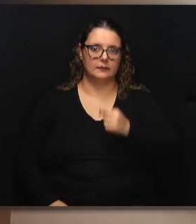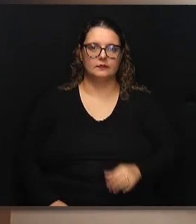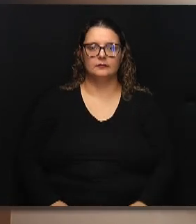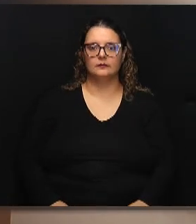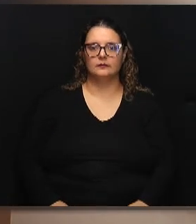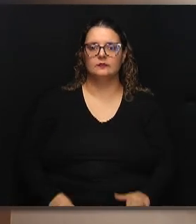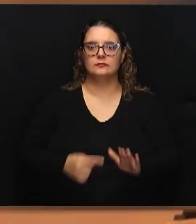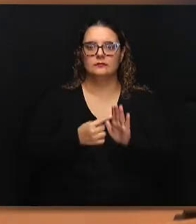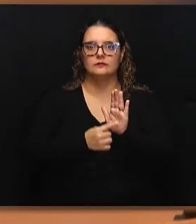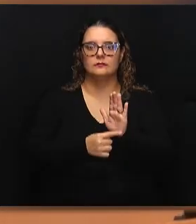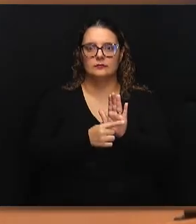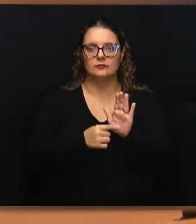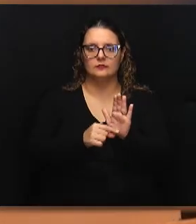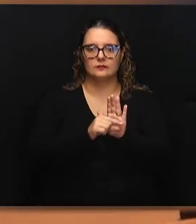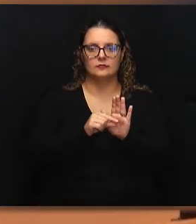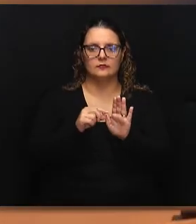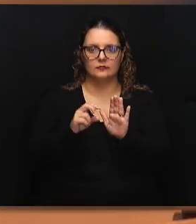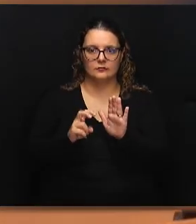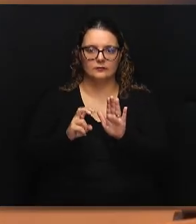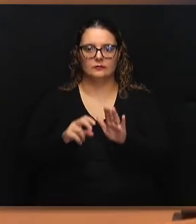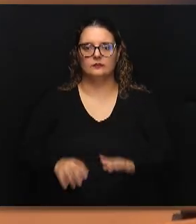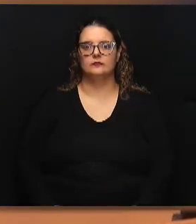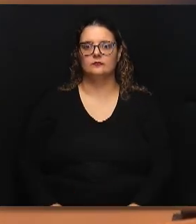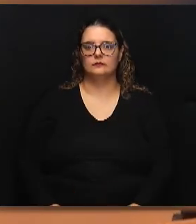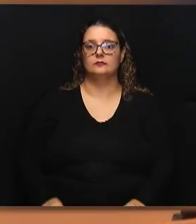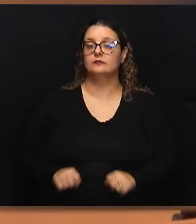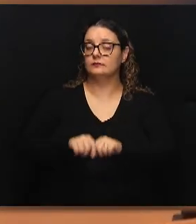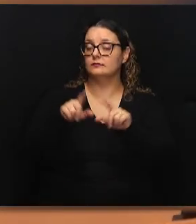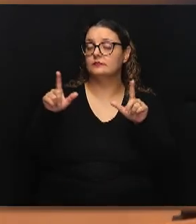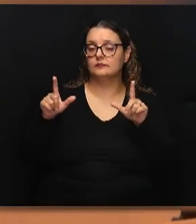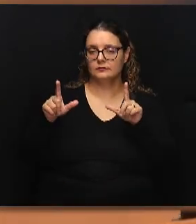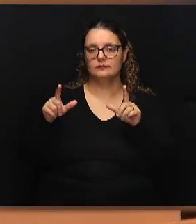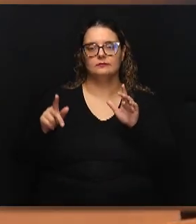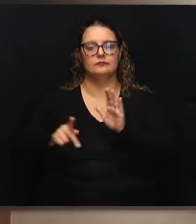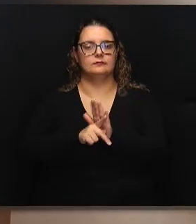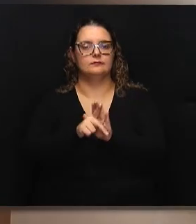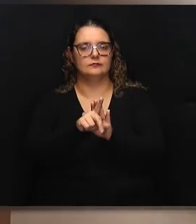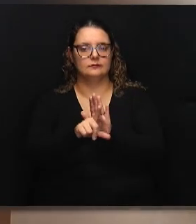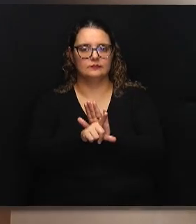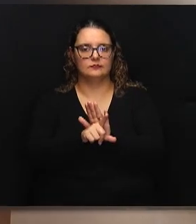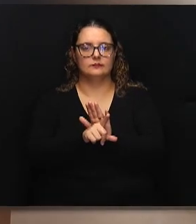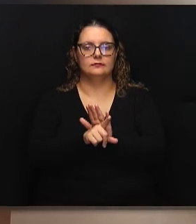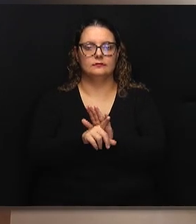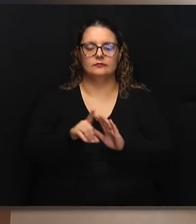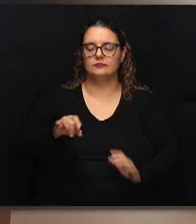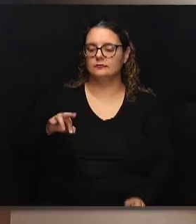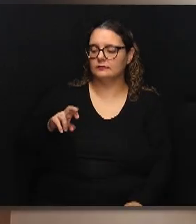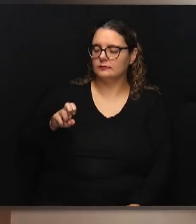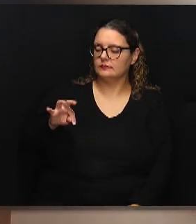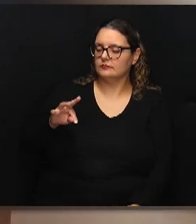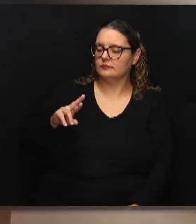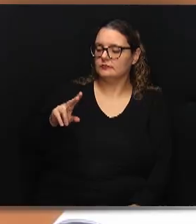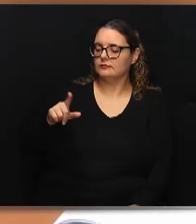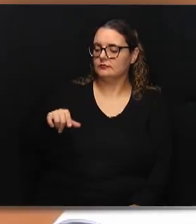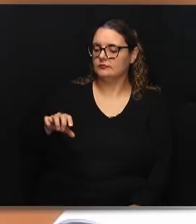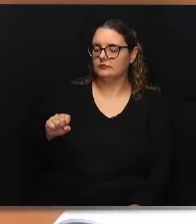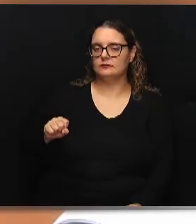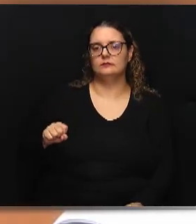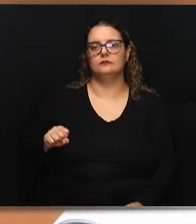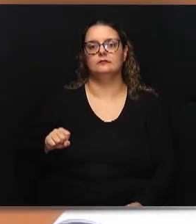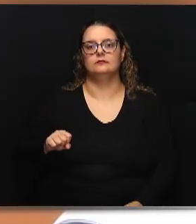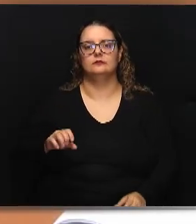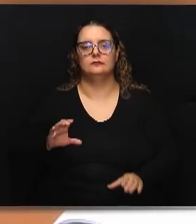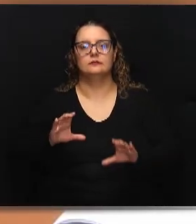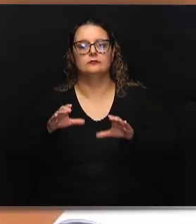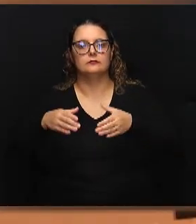Rejeitado o item 5. Destaque para o projeto de lei que cria as diretrizes da política municipal da comunidade hip hop